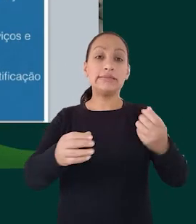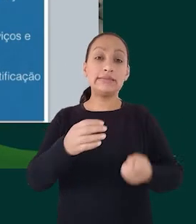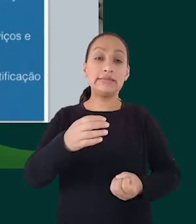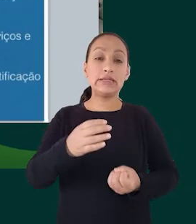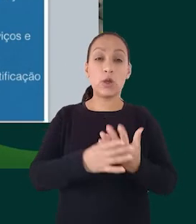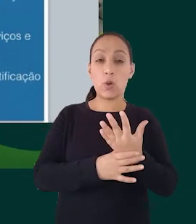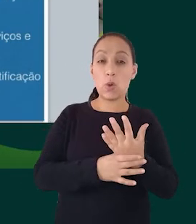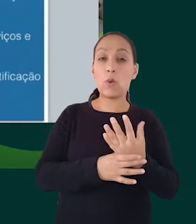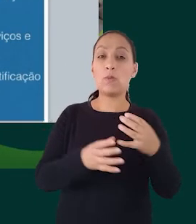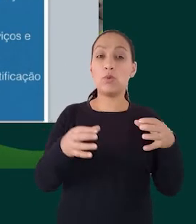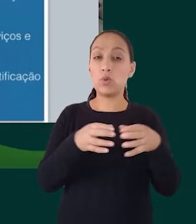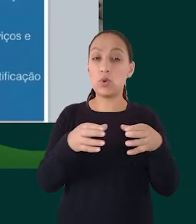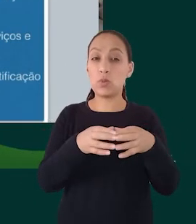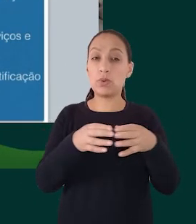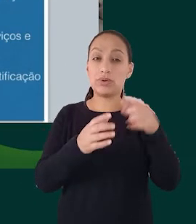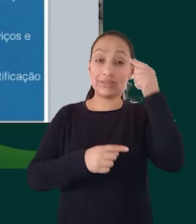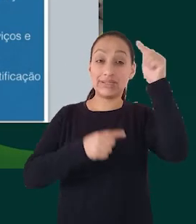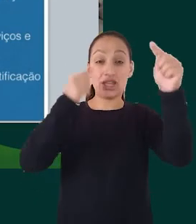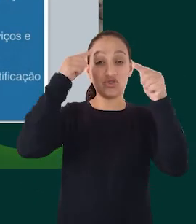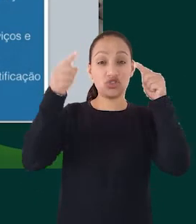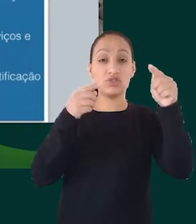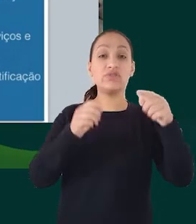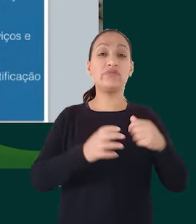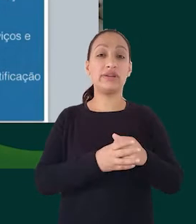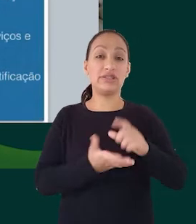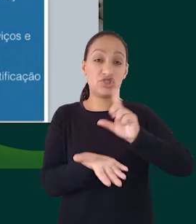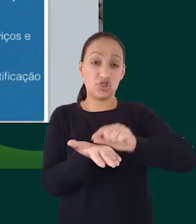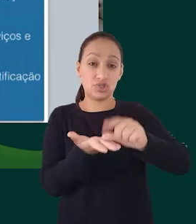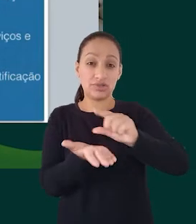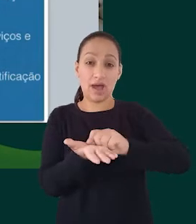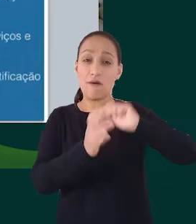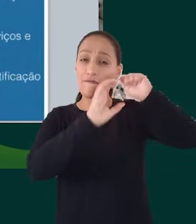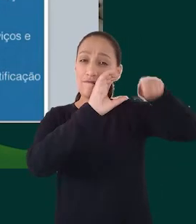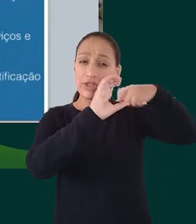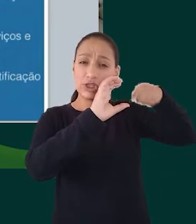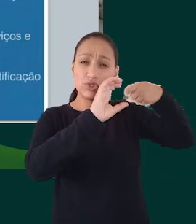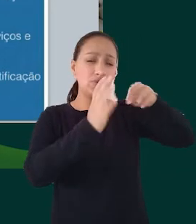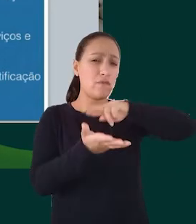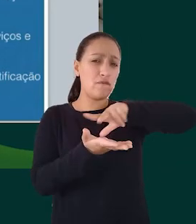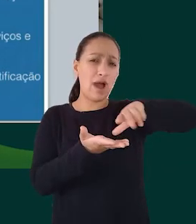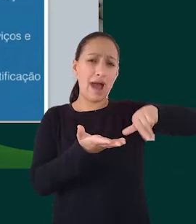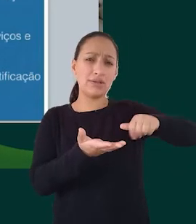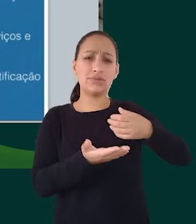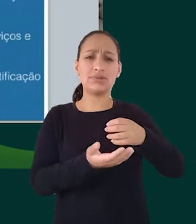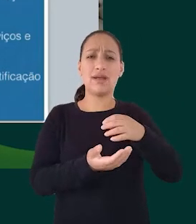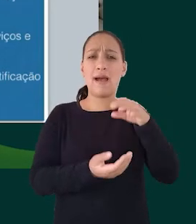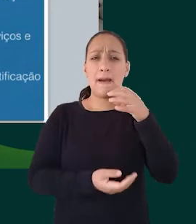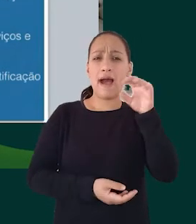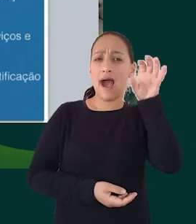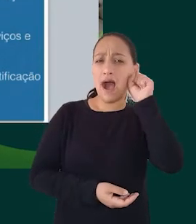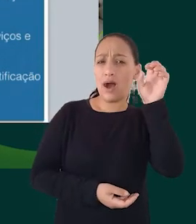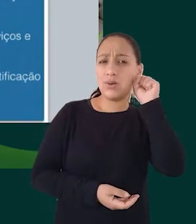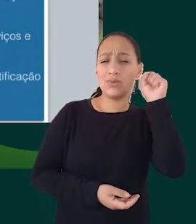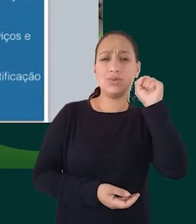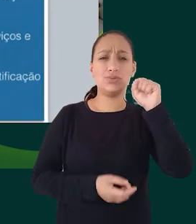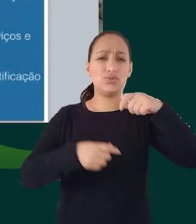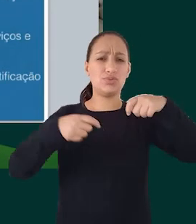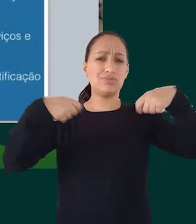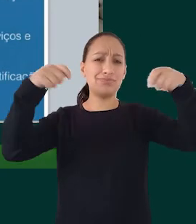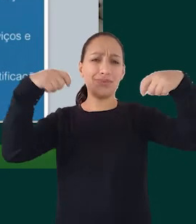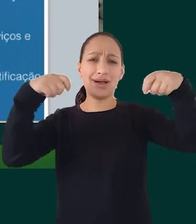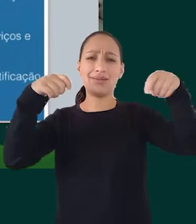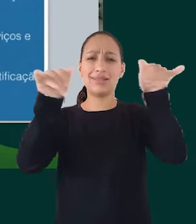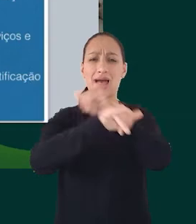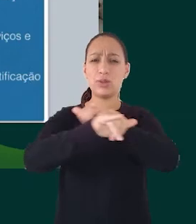criativa, a partir de uma equipe digital, diversos vídeos, diversos áudios, diversas páginas,